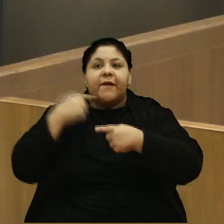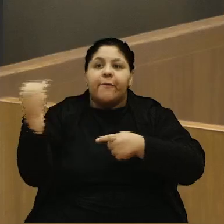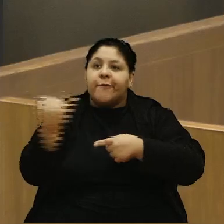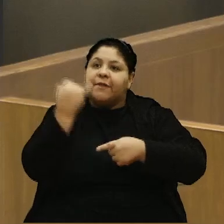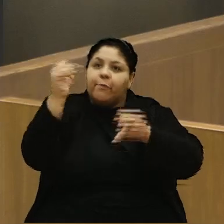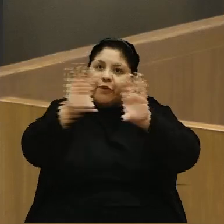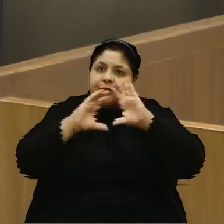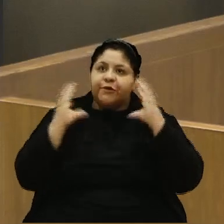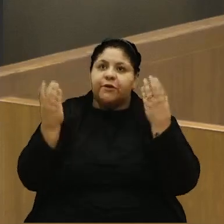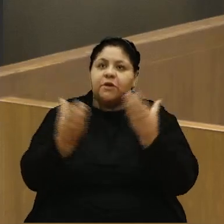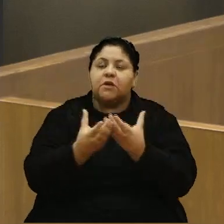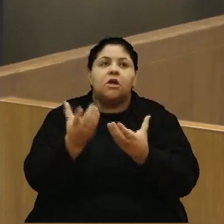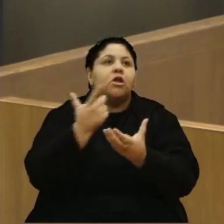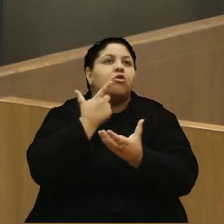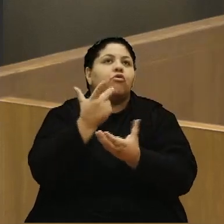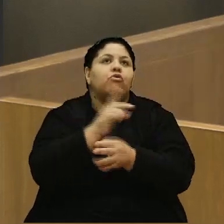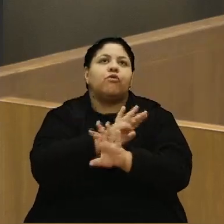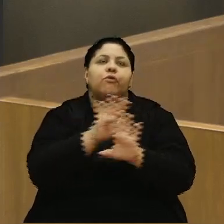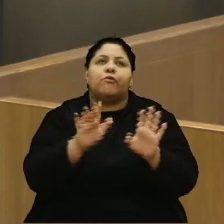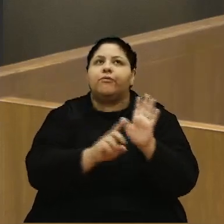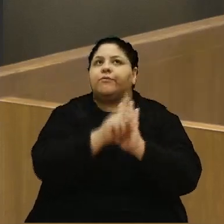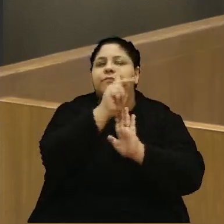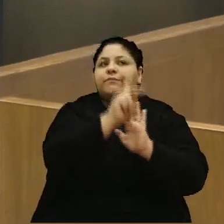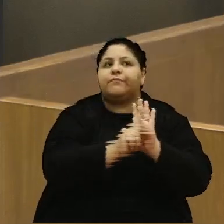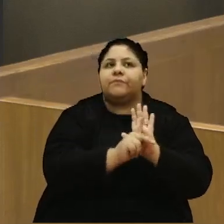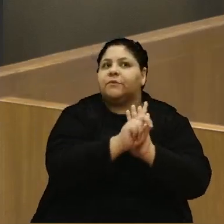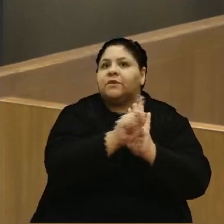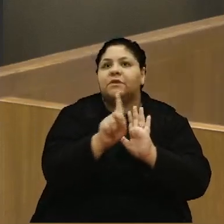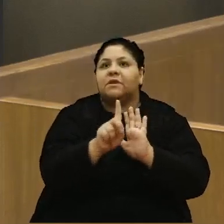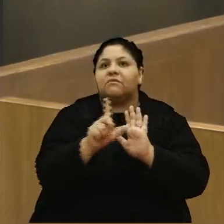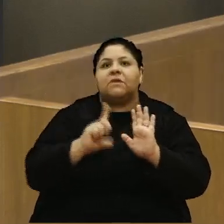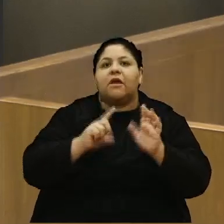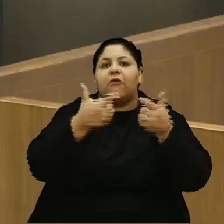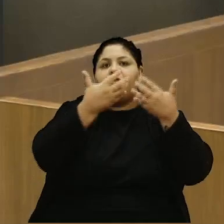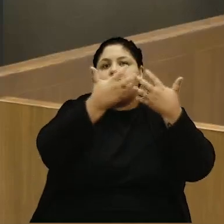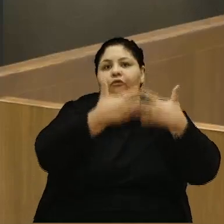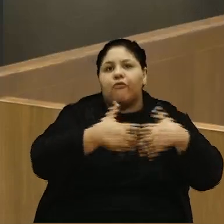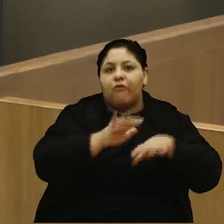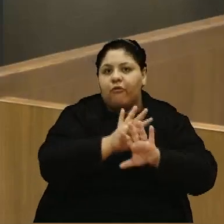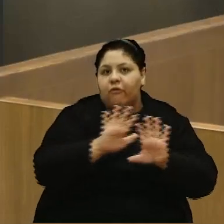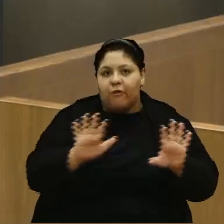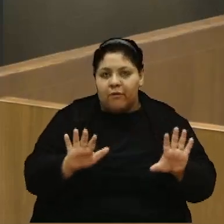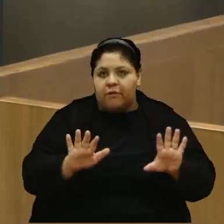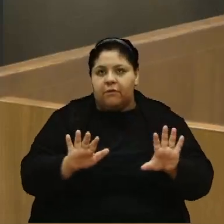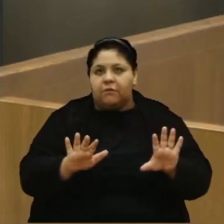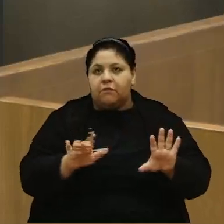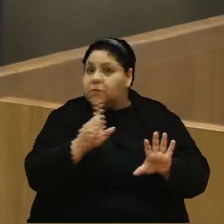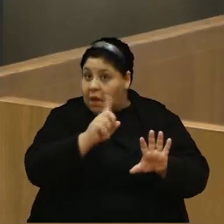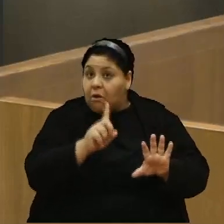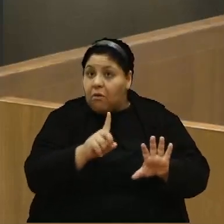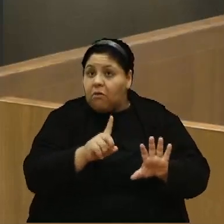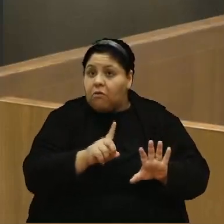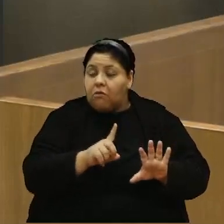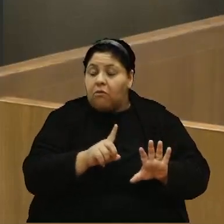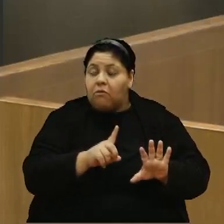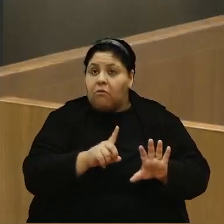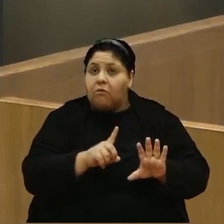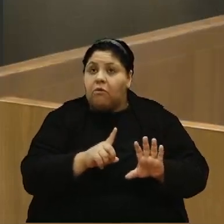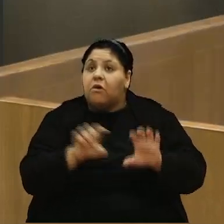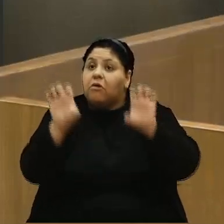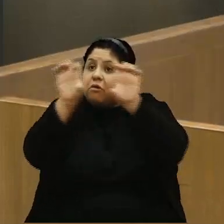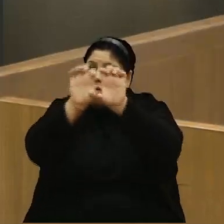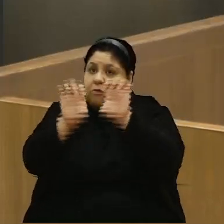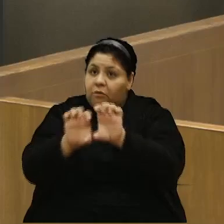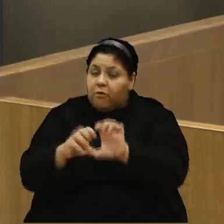para a comunidade. Eu não estou falando que os projetos não deveriam funcionar, que não deveriam ter sido levantados. Não, são